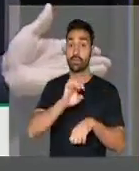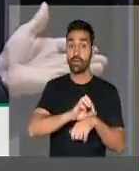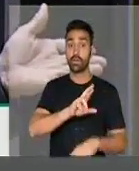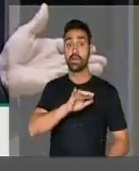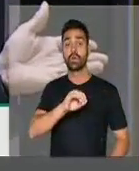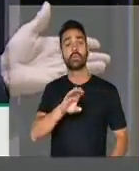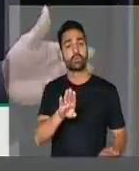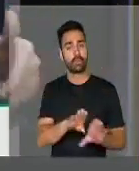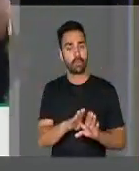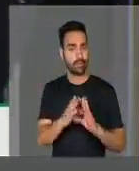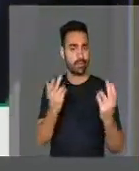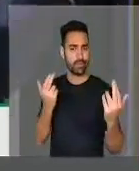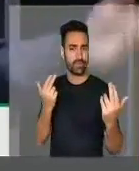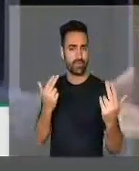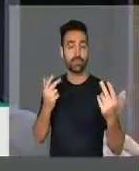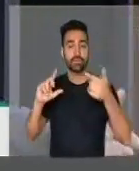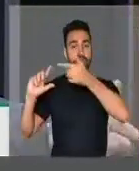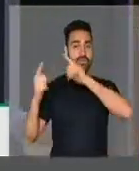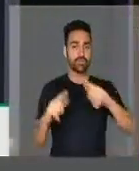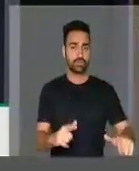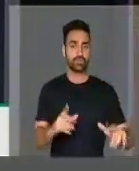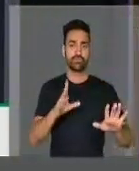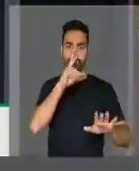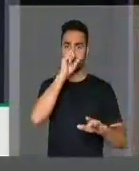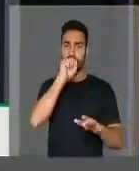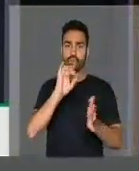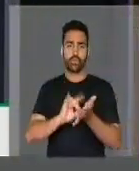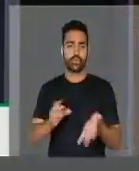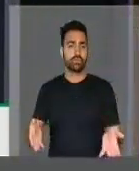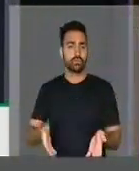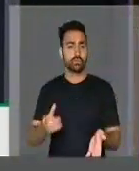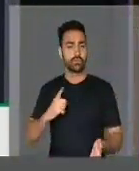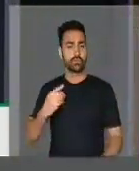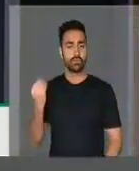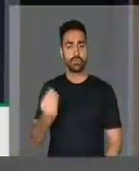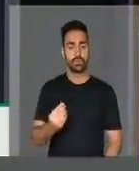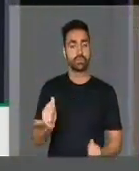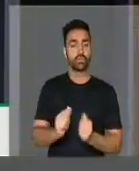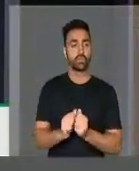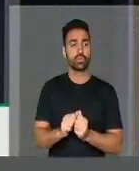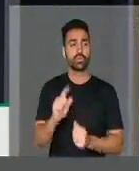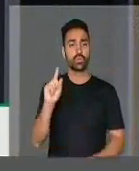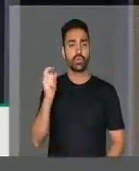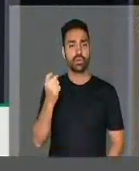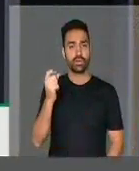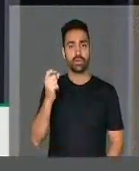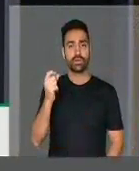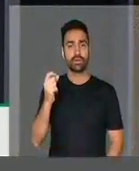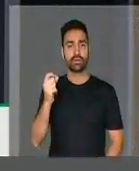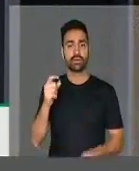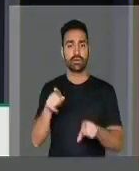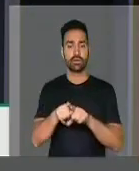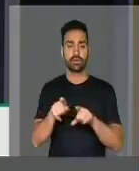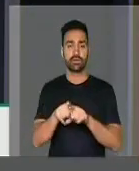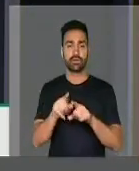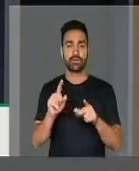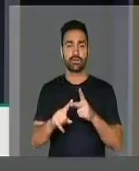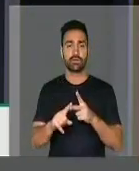uma tradição que se fortaleceu agora com a presença do ex-bispo de Belém, do